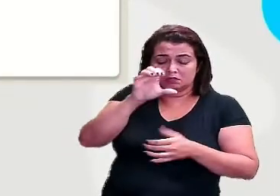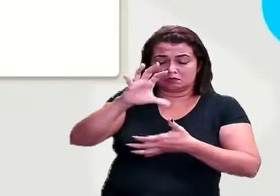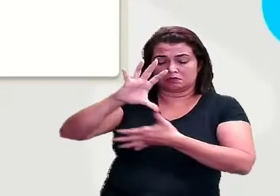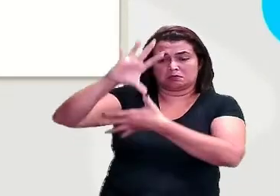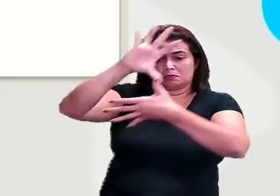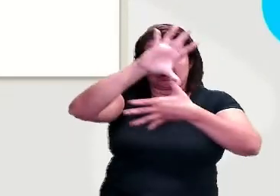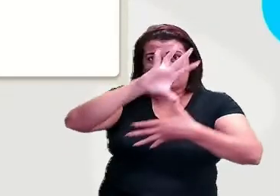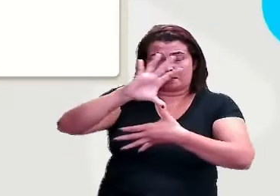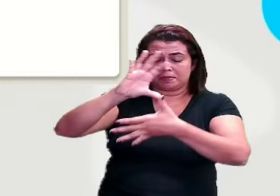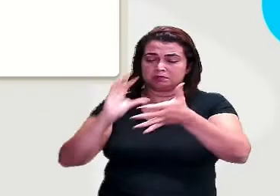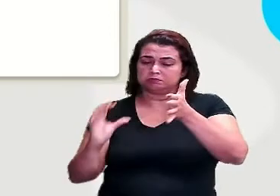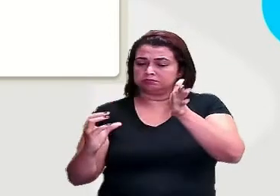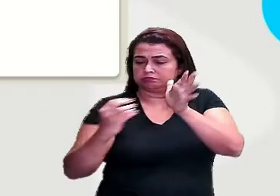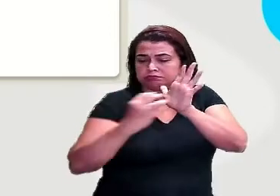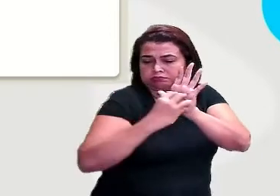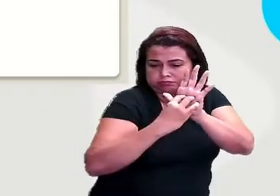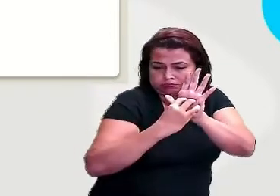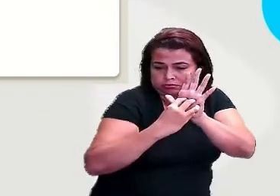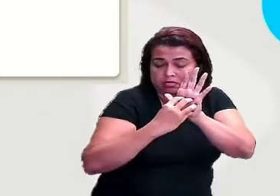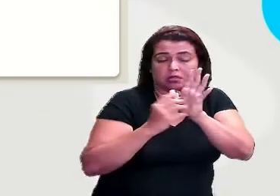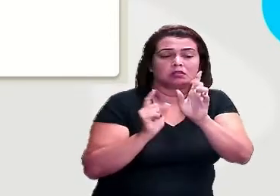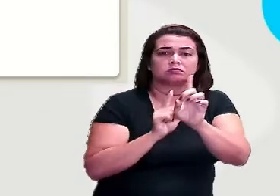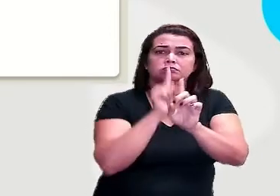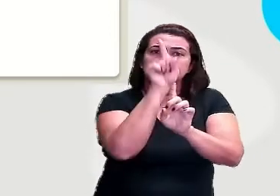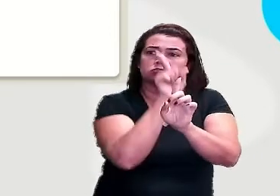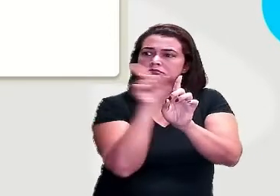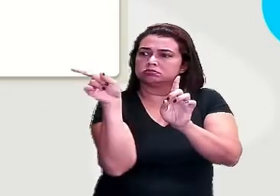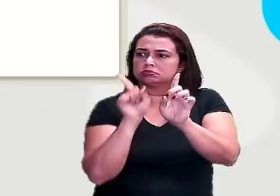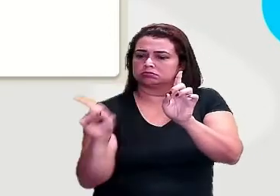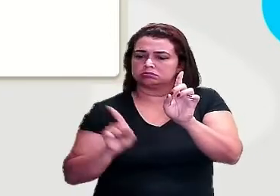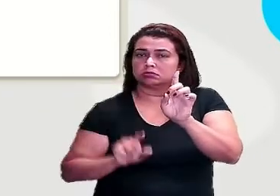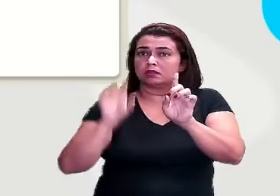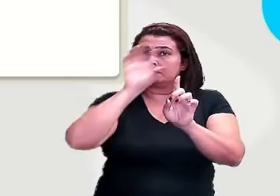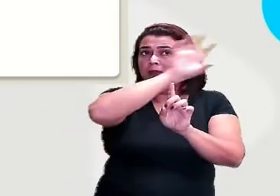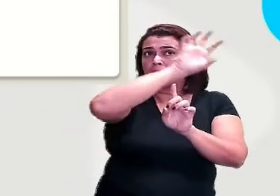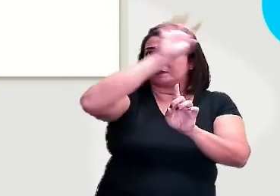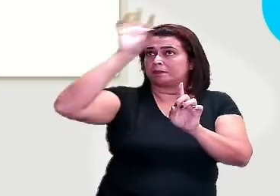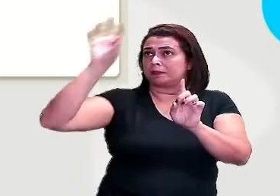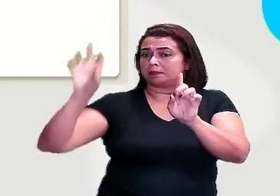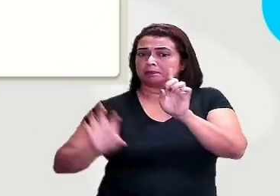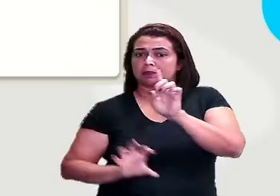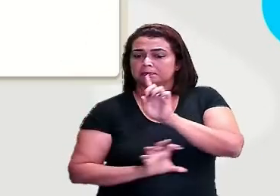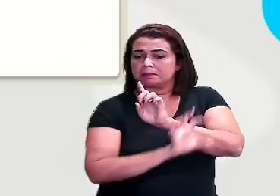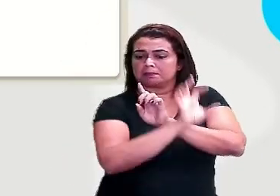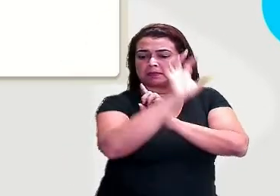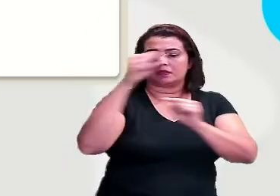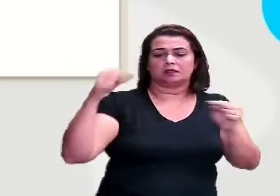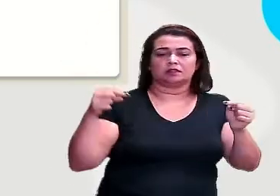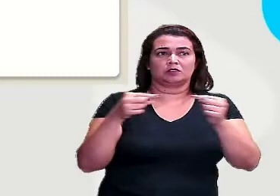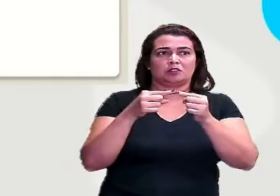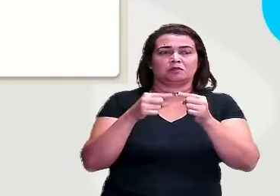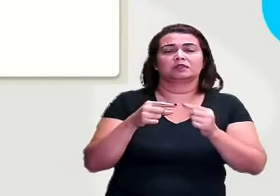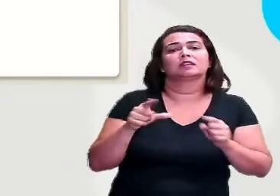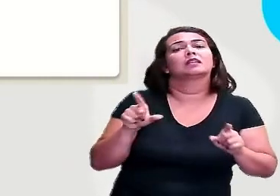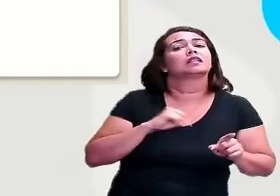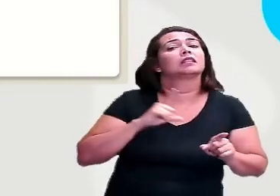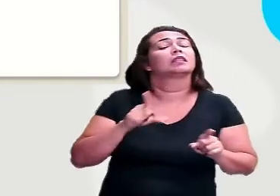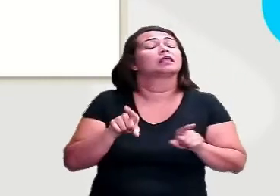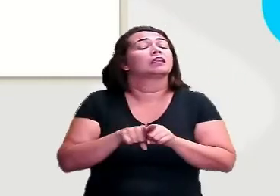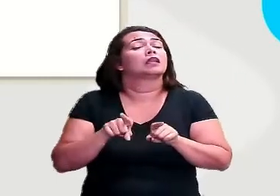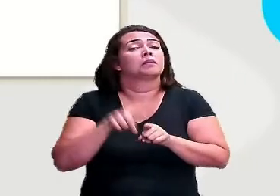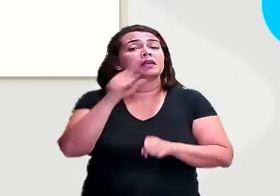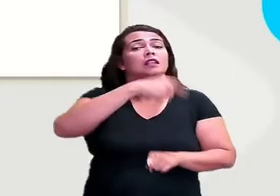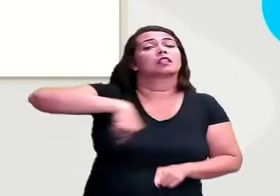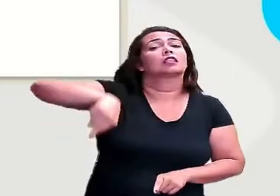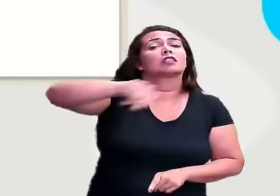com os pontos, né, do que estão aqui marcados. Inclusive o nosso Nordeste, né, que se você